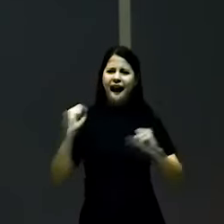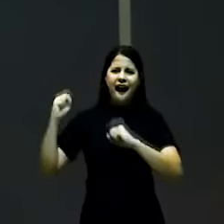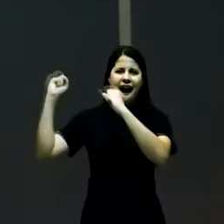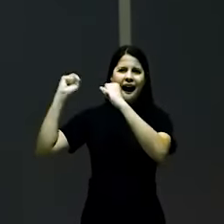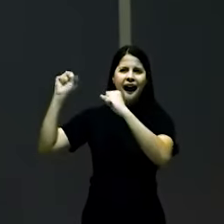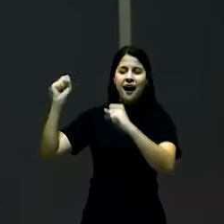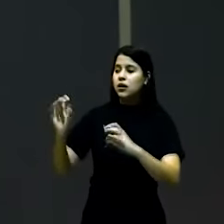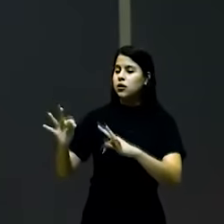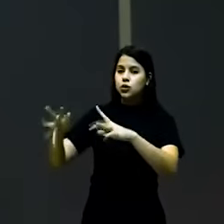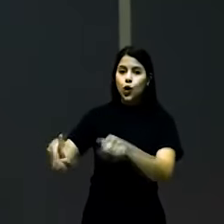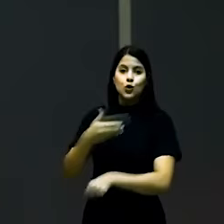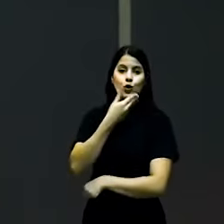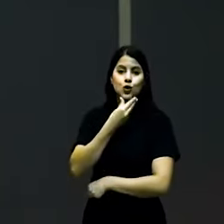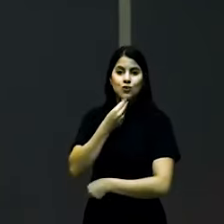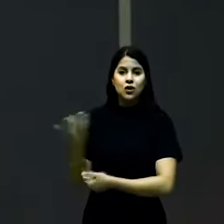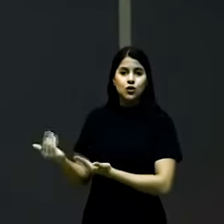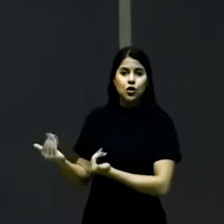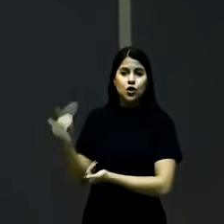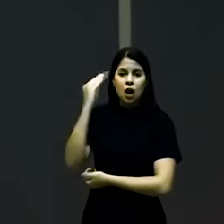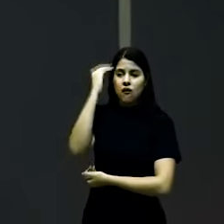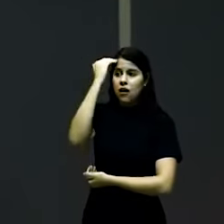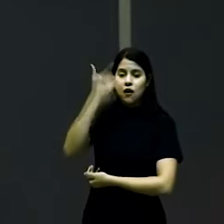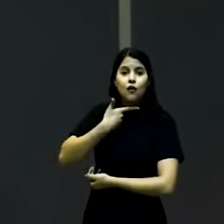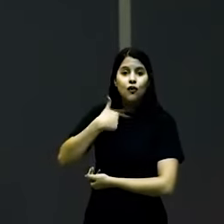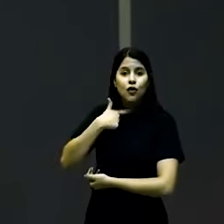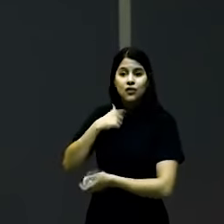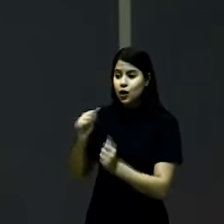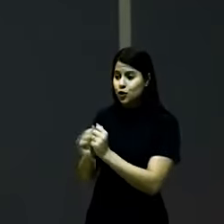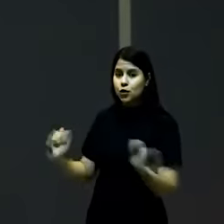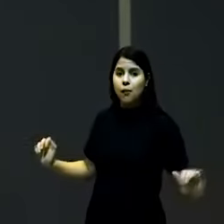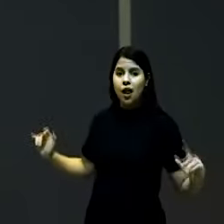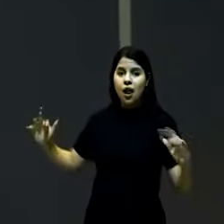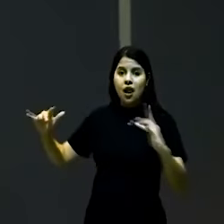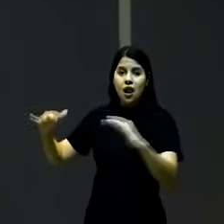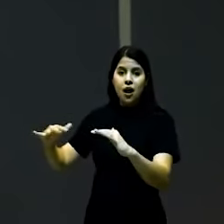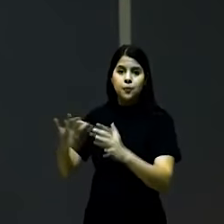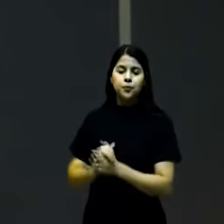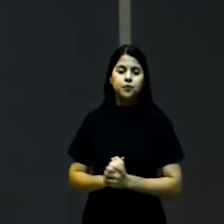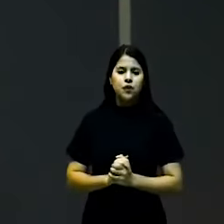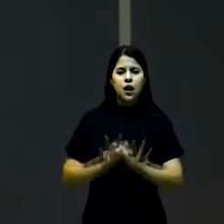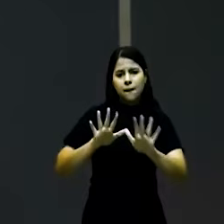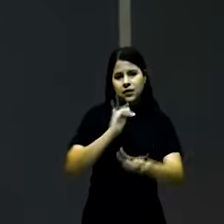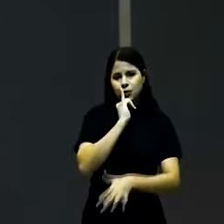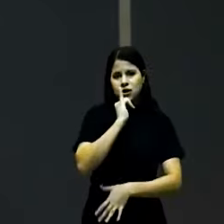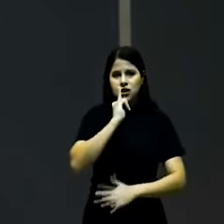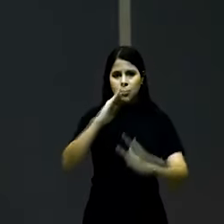meninos, adolescentes, queriam participar. Só que a escola era grande e tinha só um time. Todo